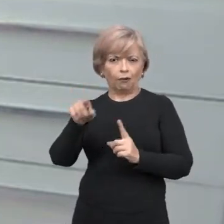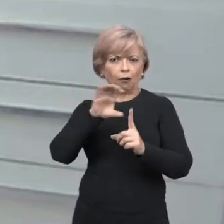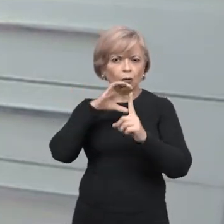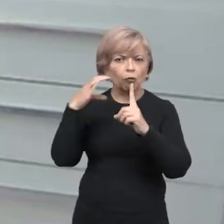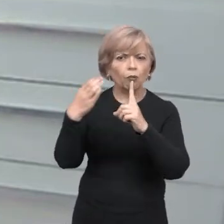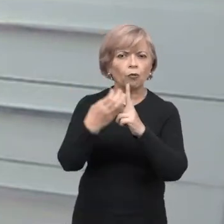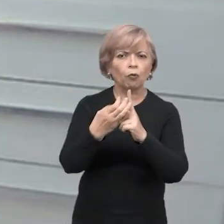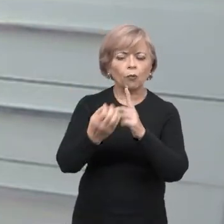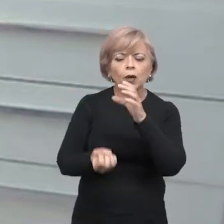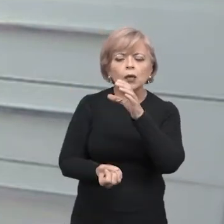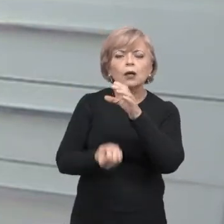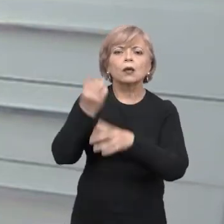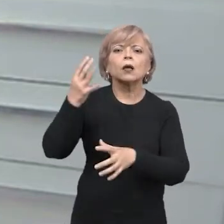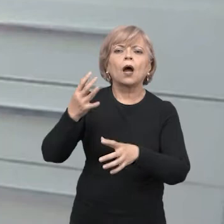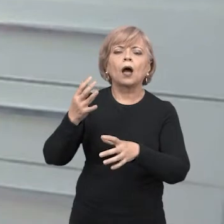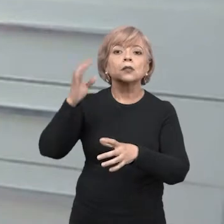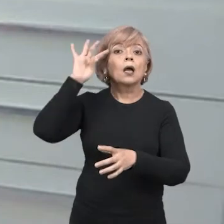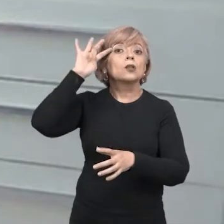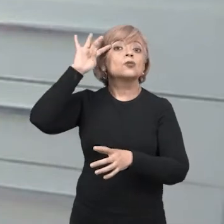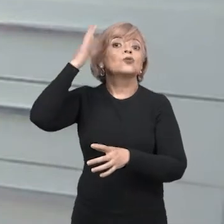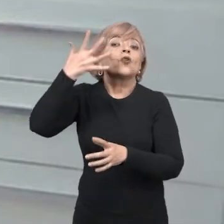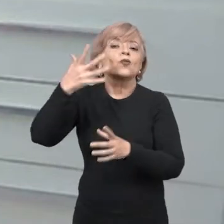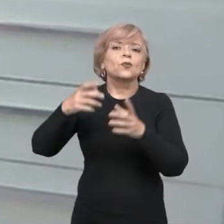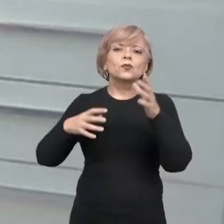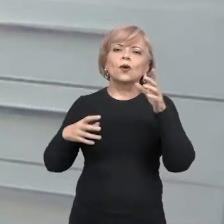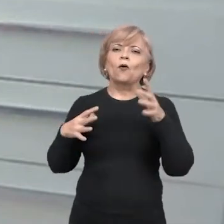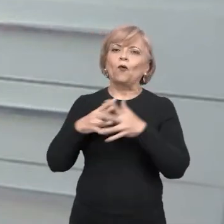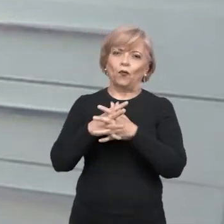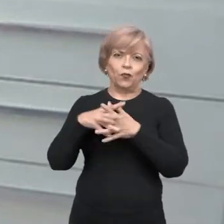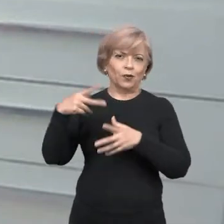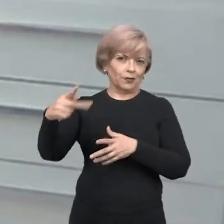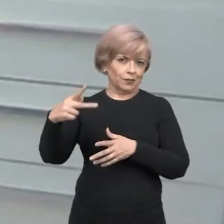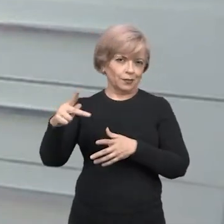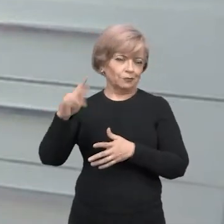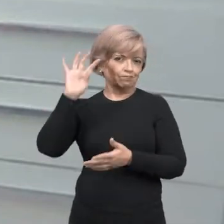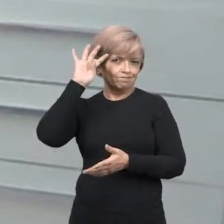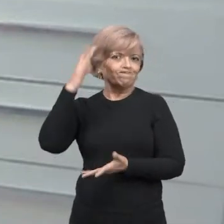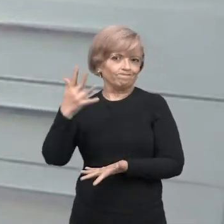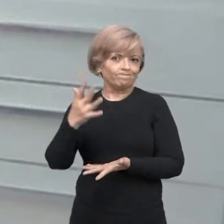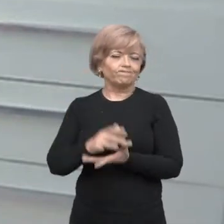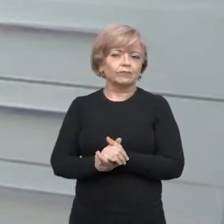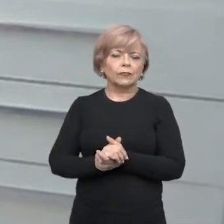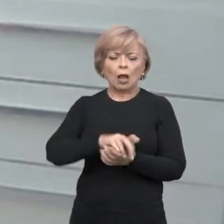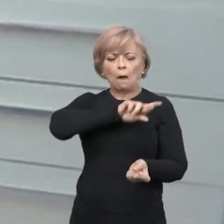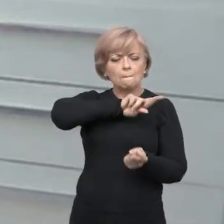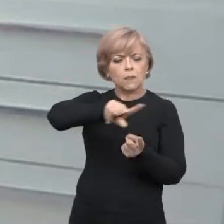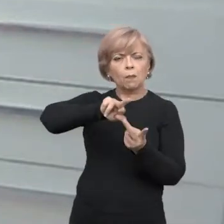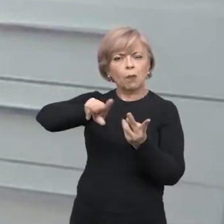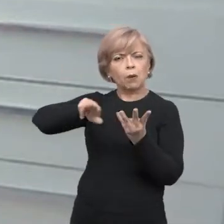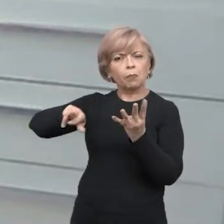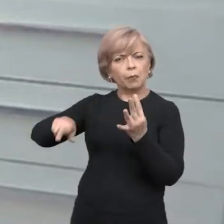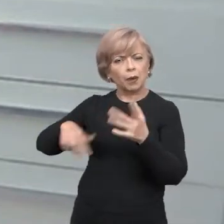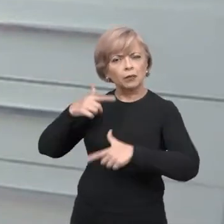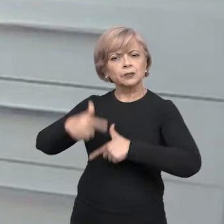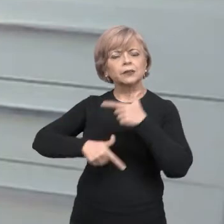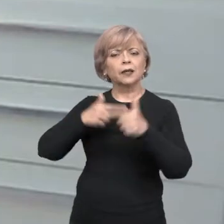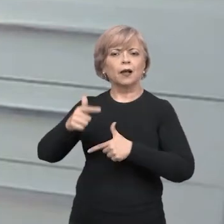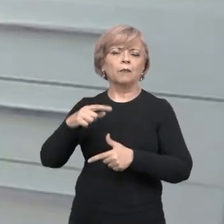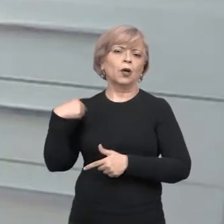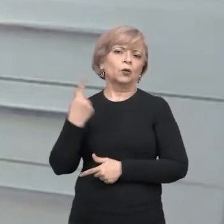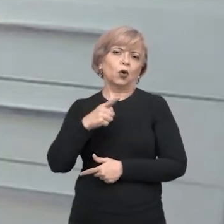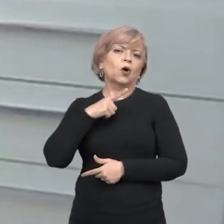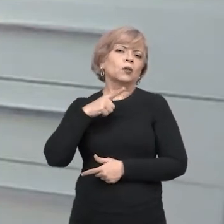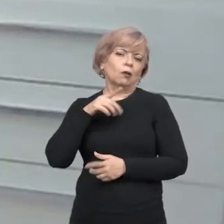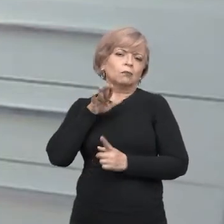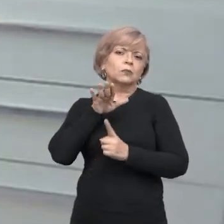criar soluções dos seus conflitos assim várias iniciativas são várias actuações que tem